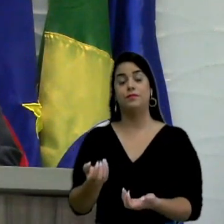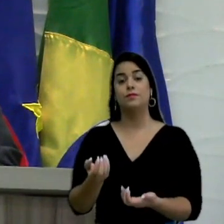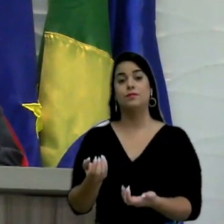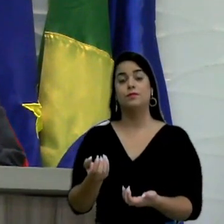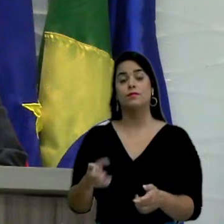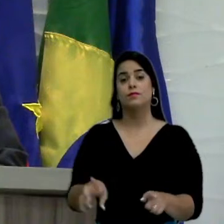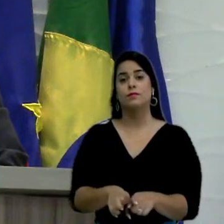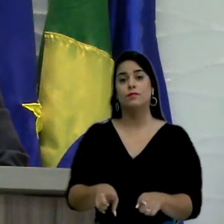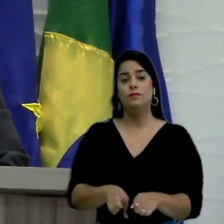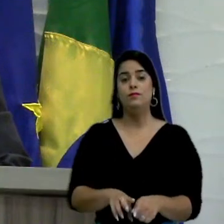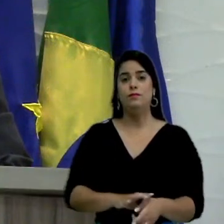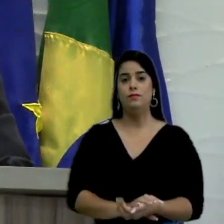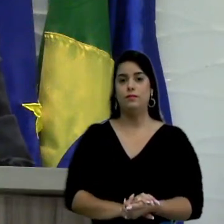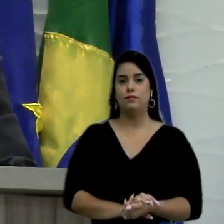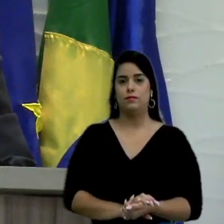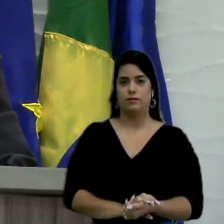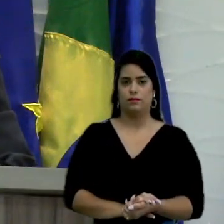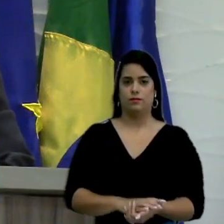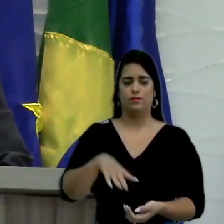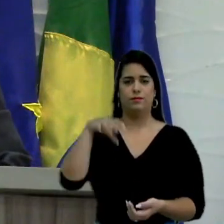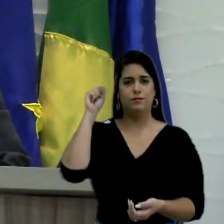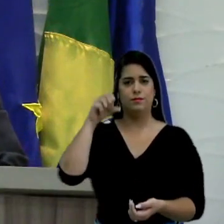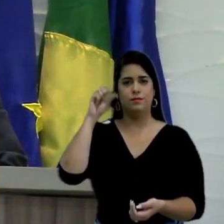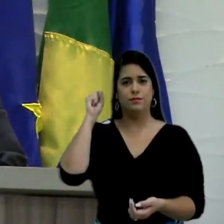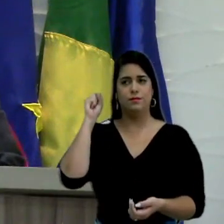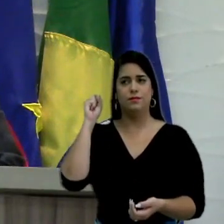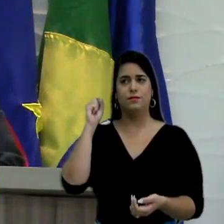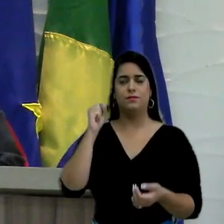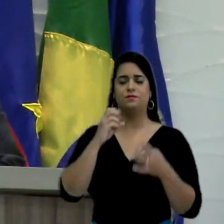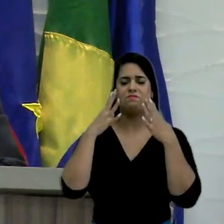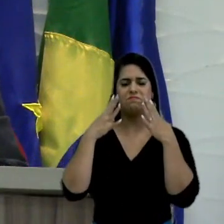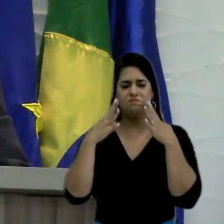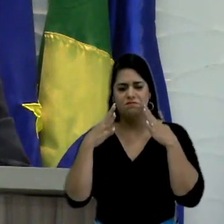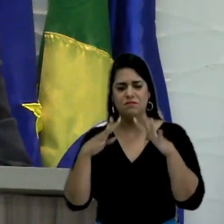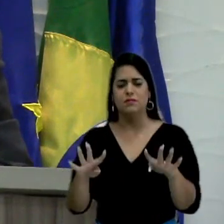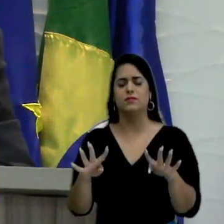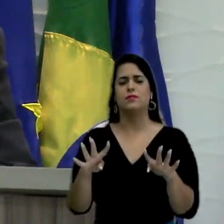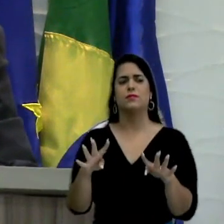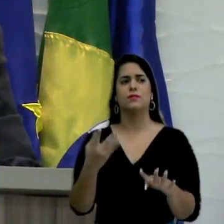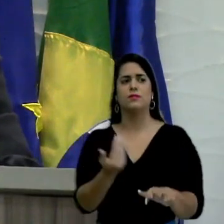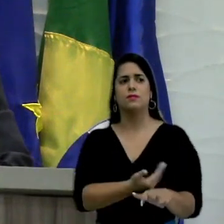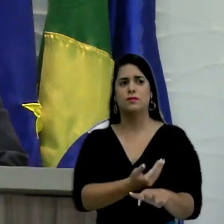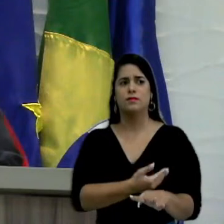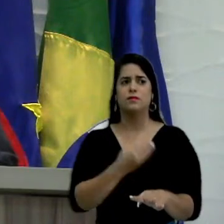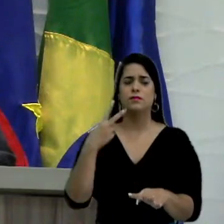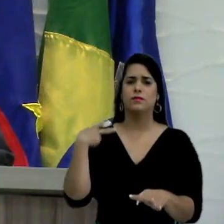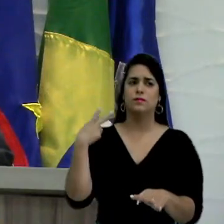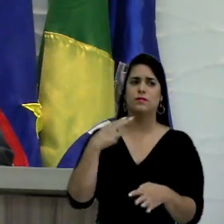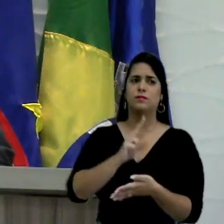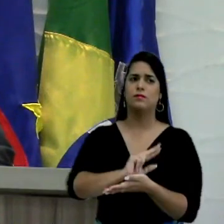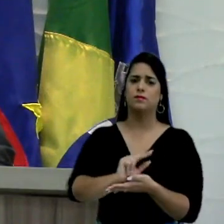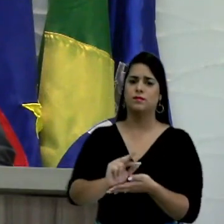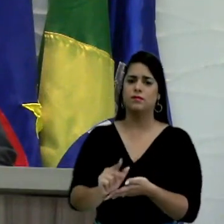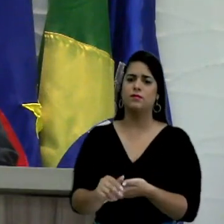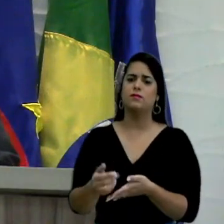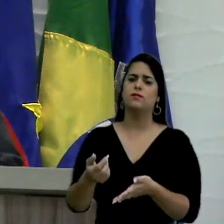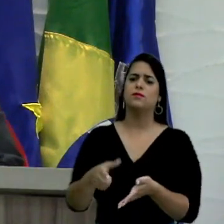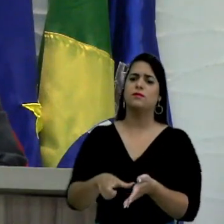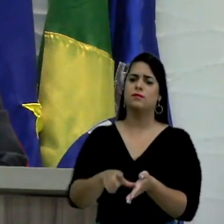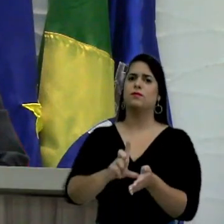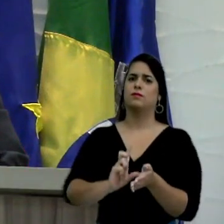também, escutando atentamente os colegas vereadores que me antecederam,